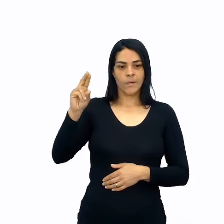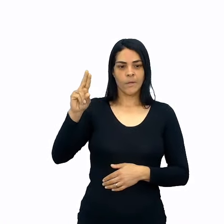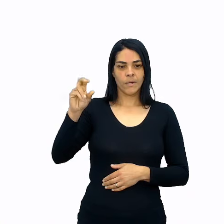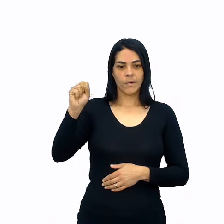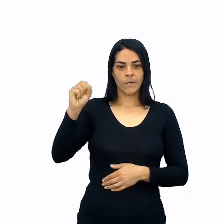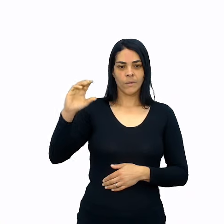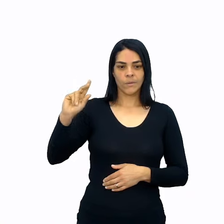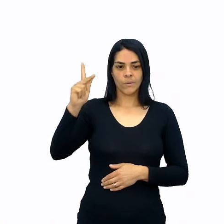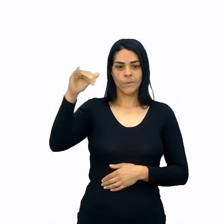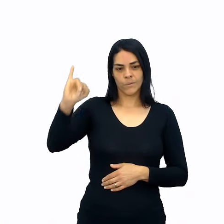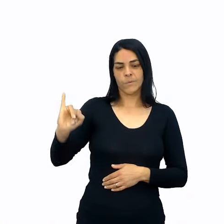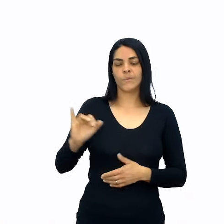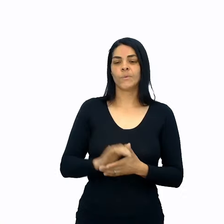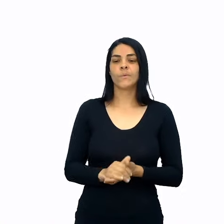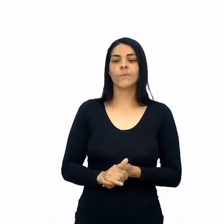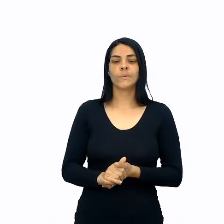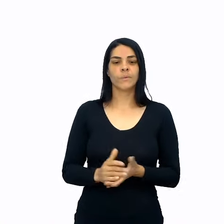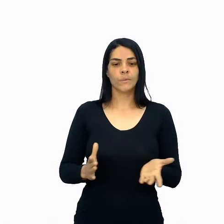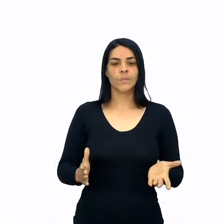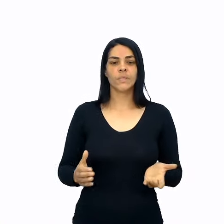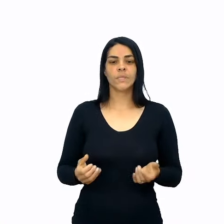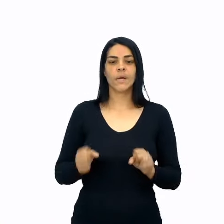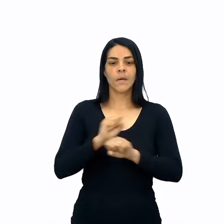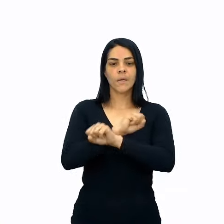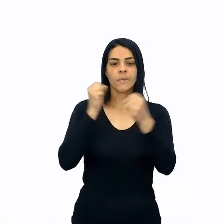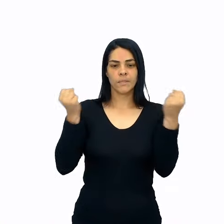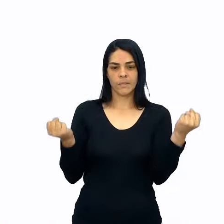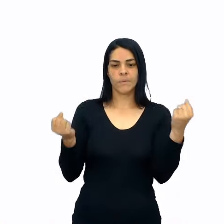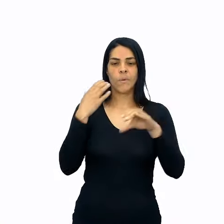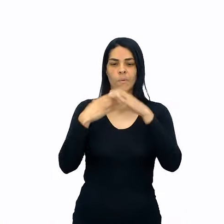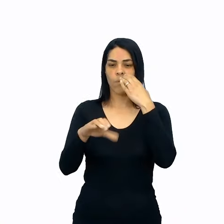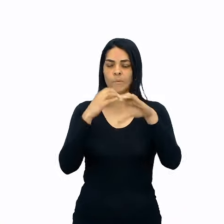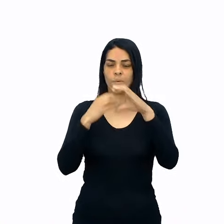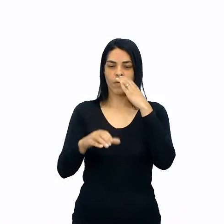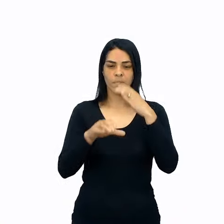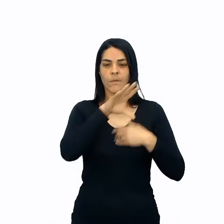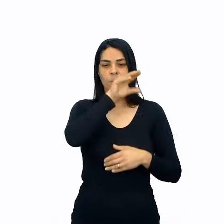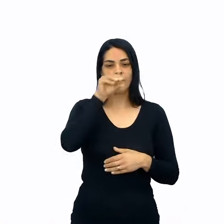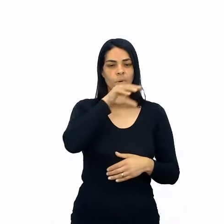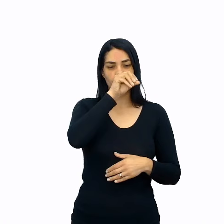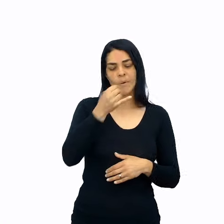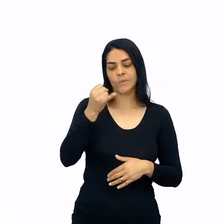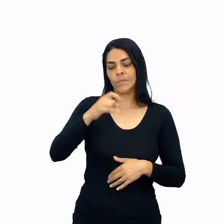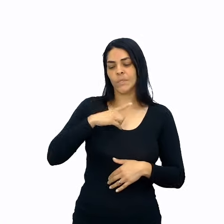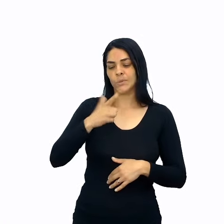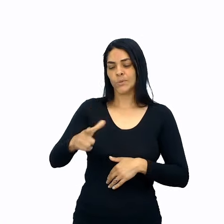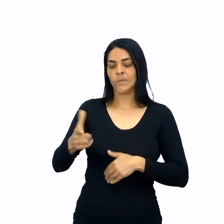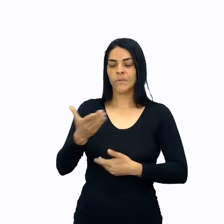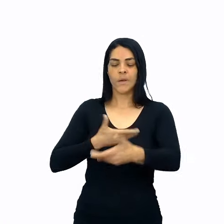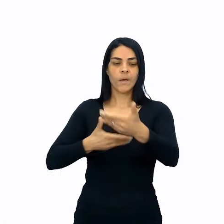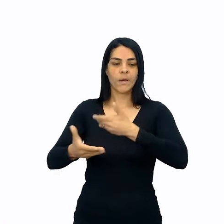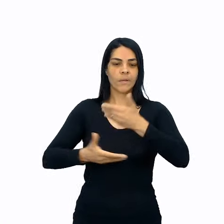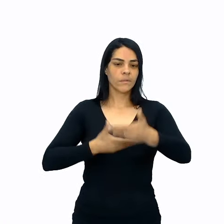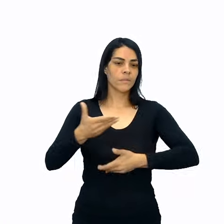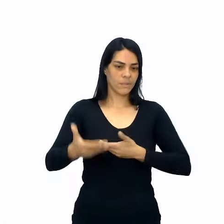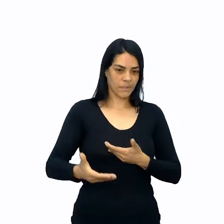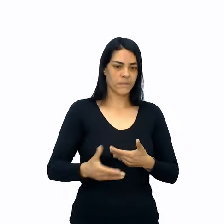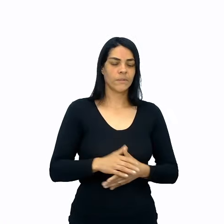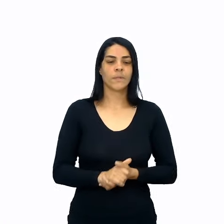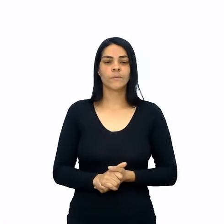ser impossível haver uma comunicação verbal sem a interação com o autor, texto e